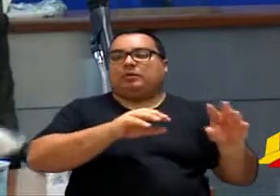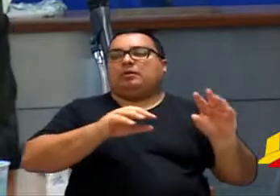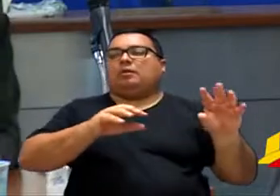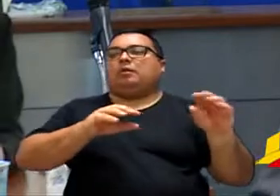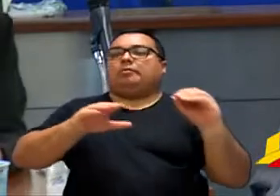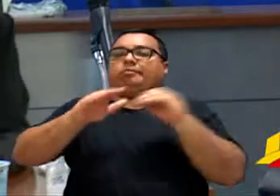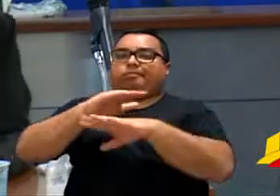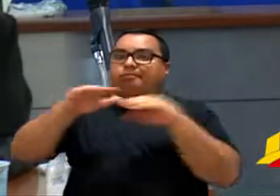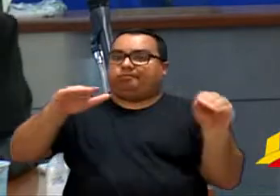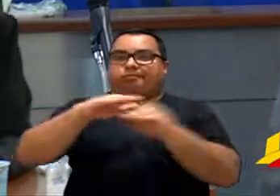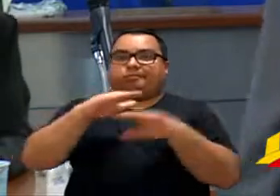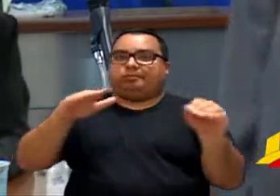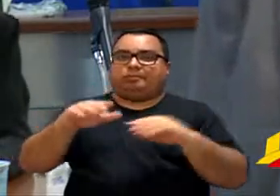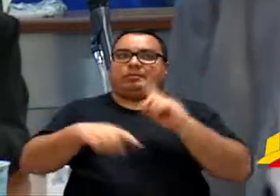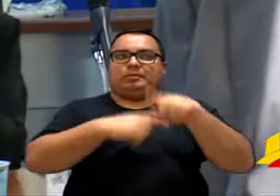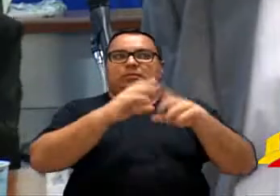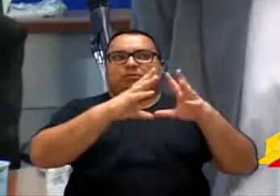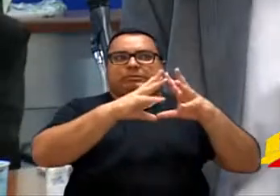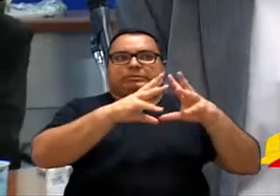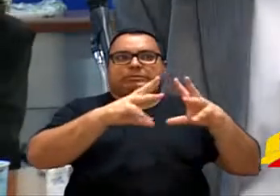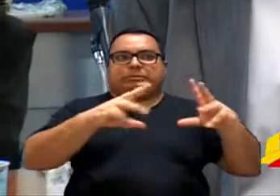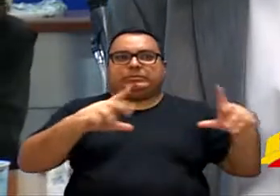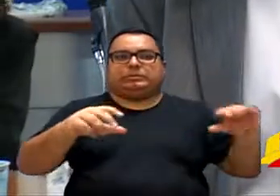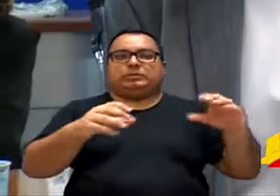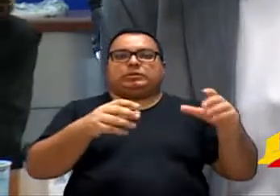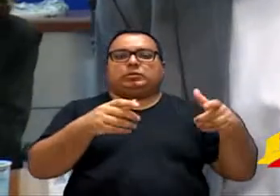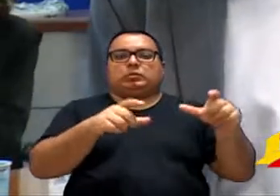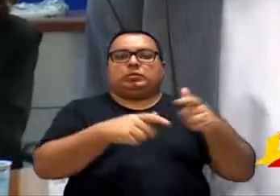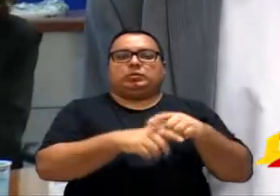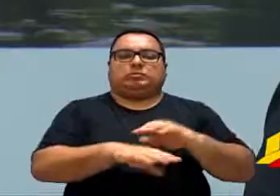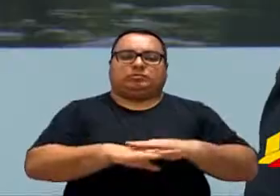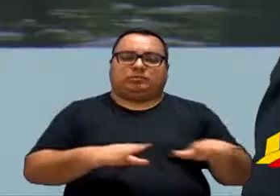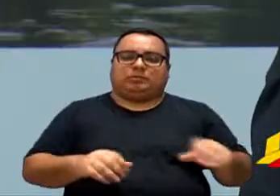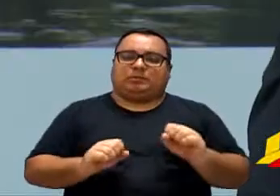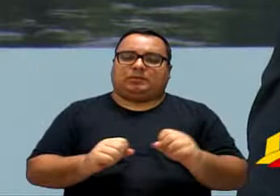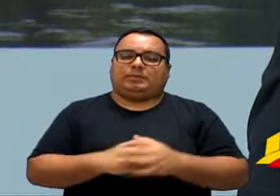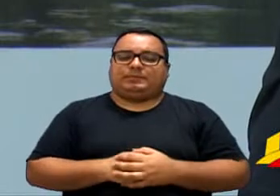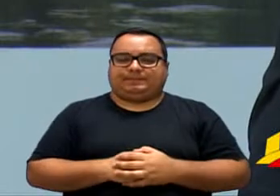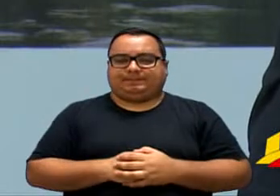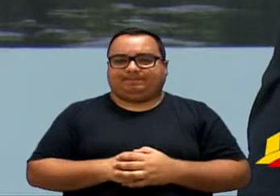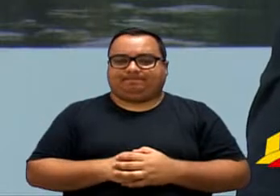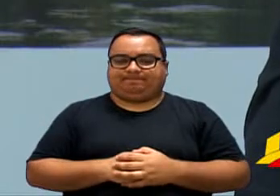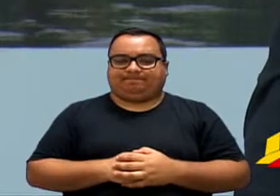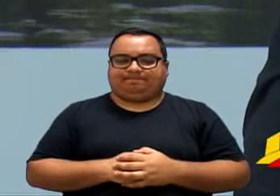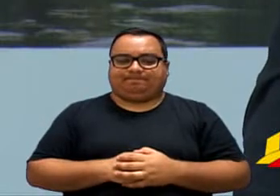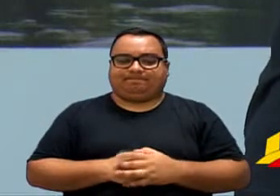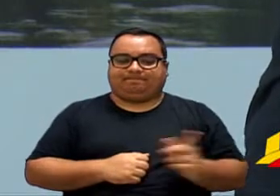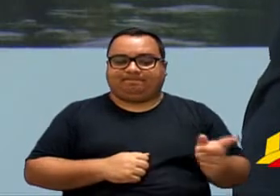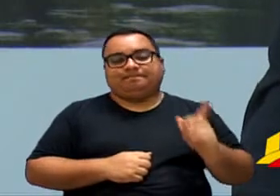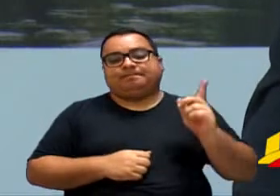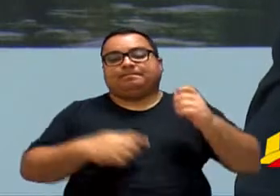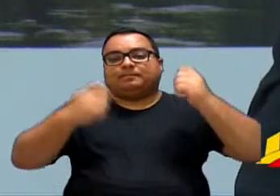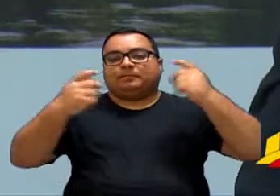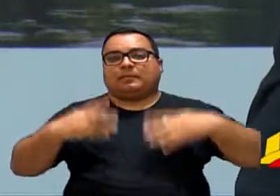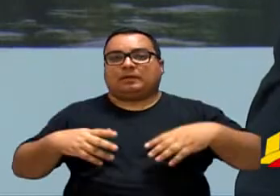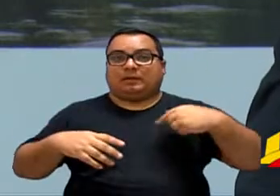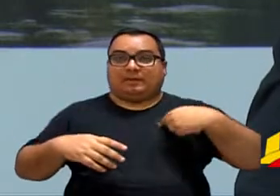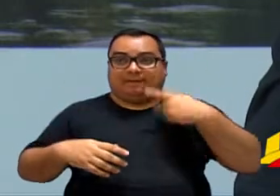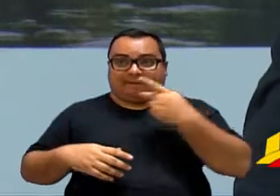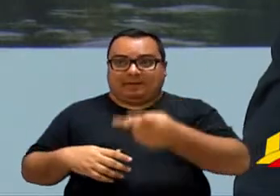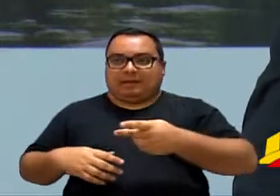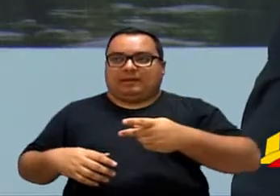em solvente eles são perigo que nós corremos Obrigado aqui ninguém falou viu o presidente não é uma questão pessoal